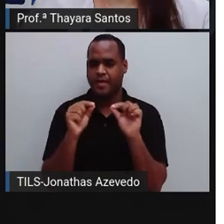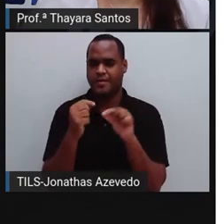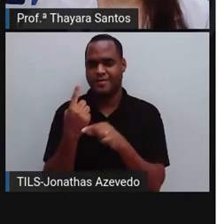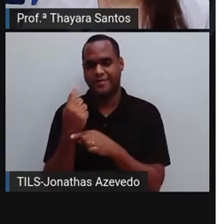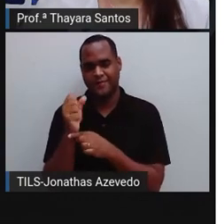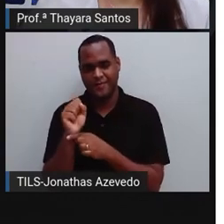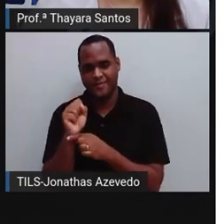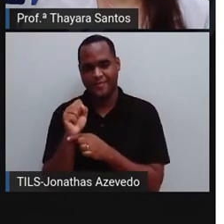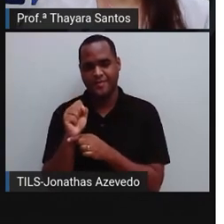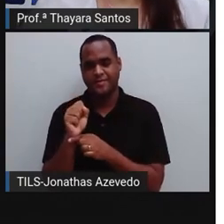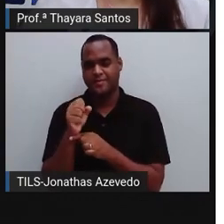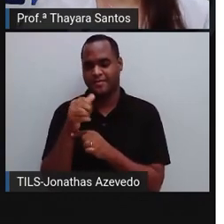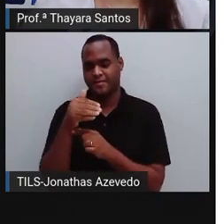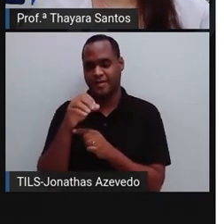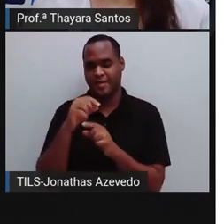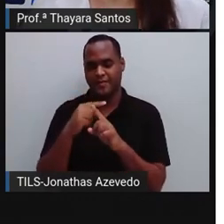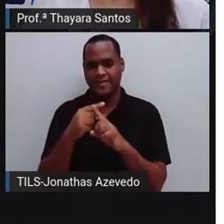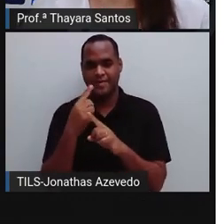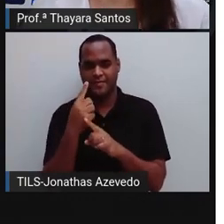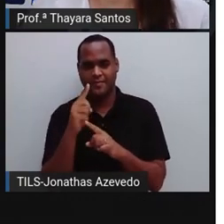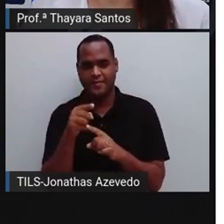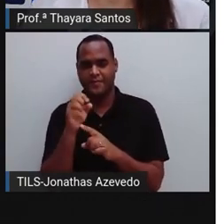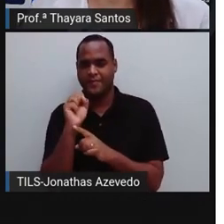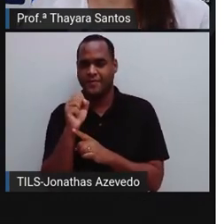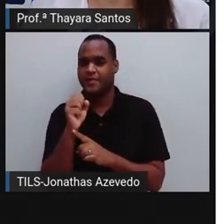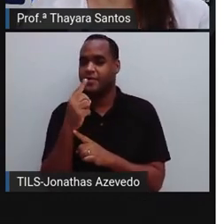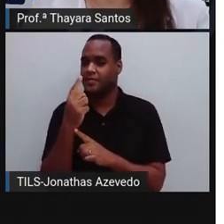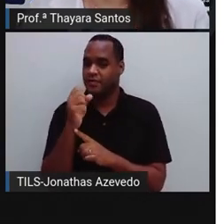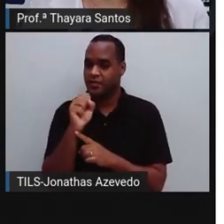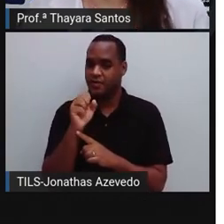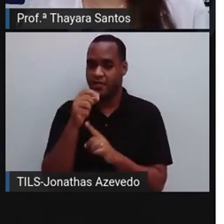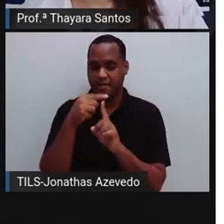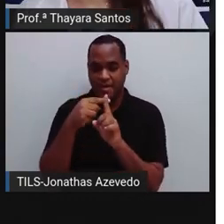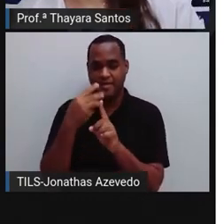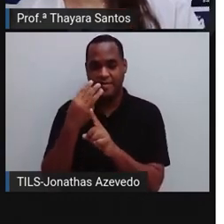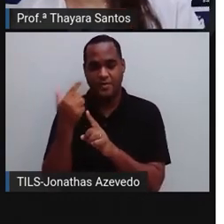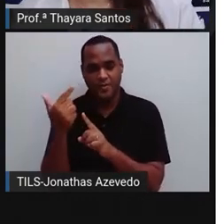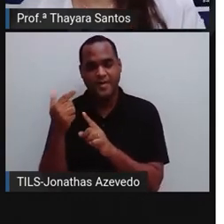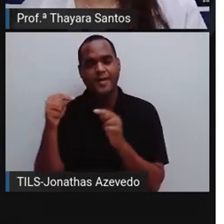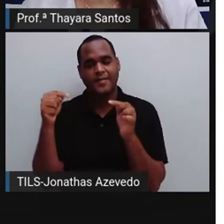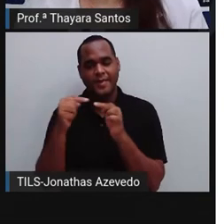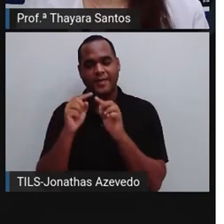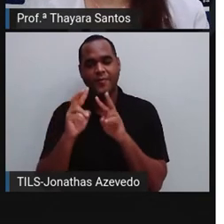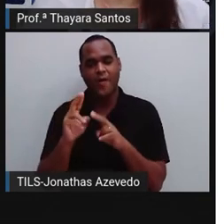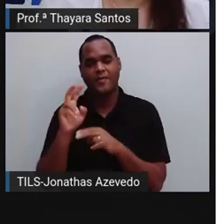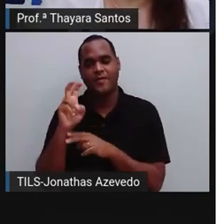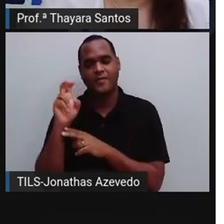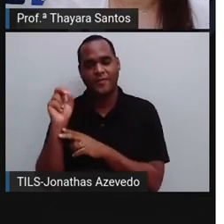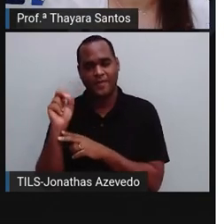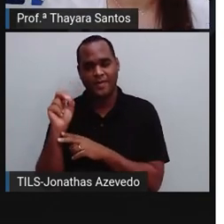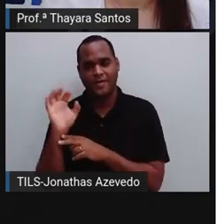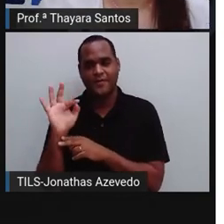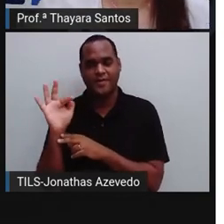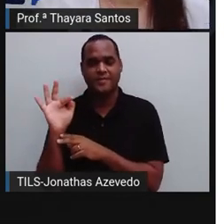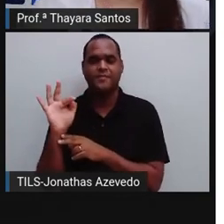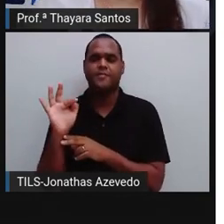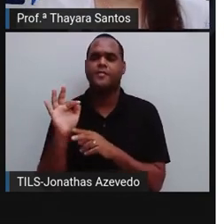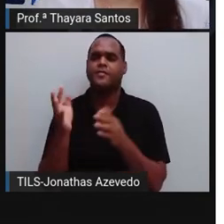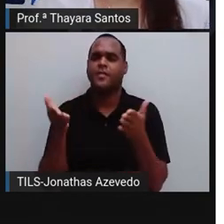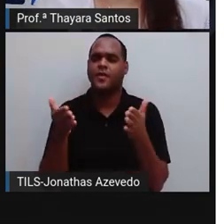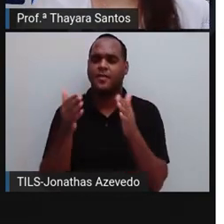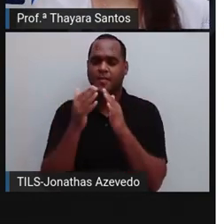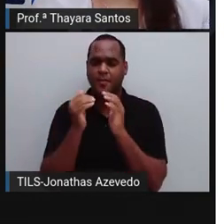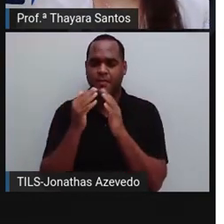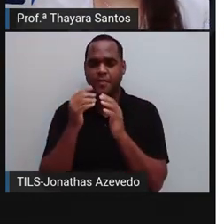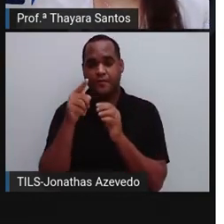ter 18. Vai dar 18 isso daqui. 18 mais 32 igual a 50 Fahrenheit.